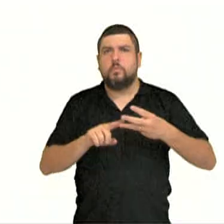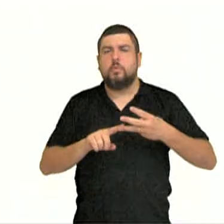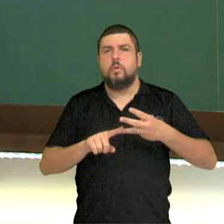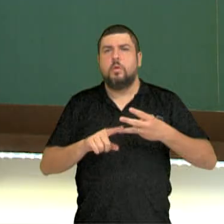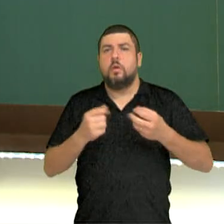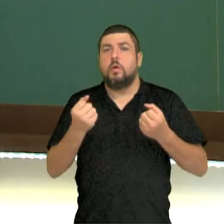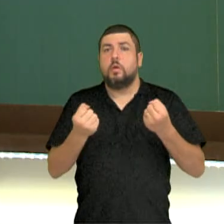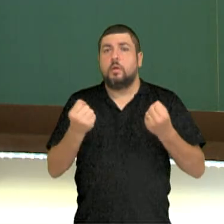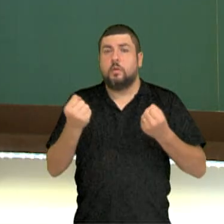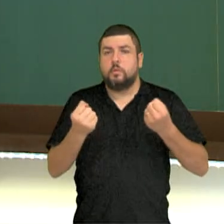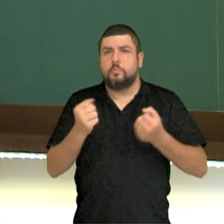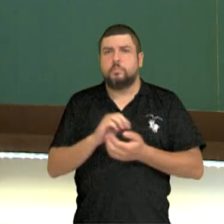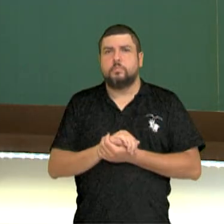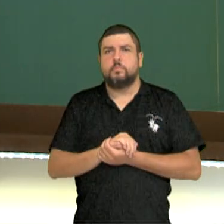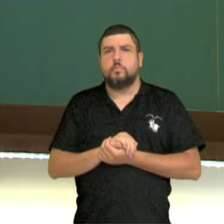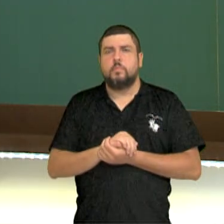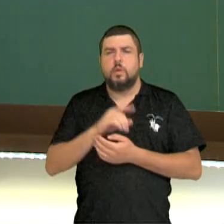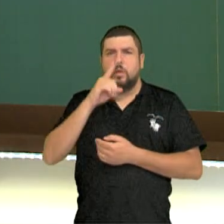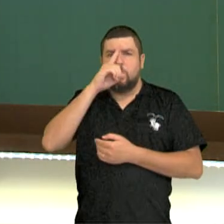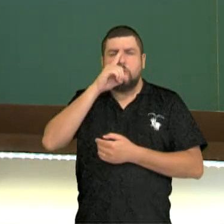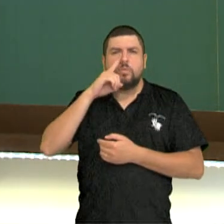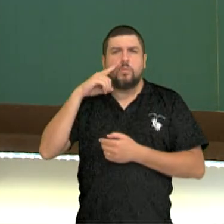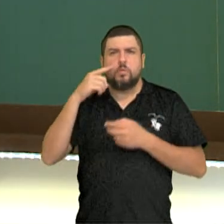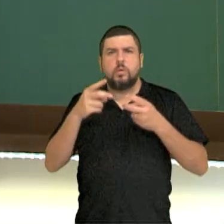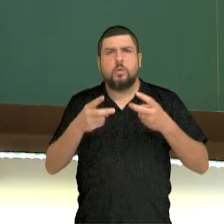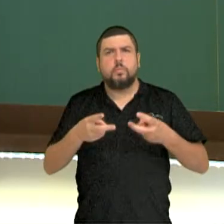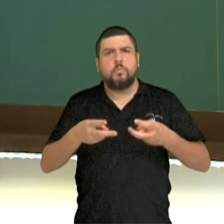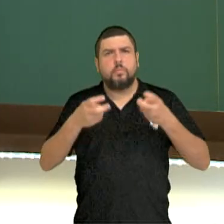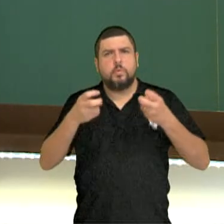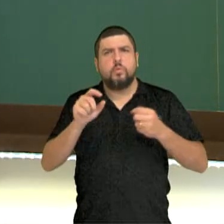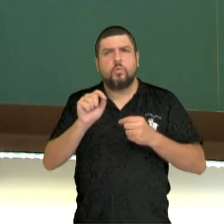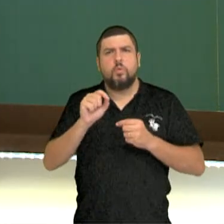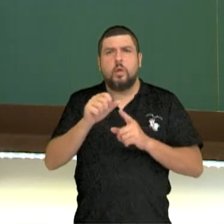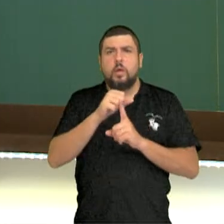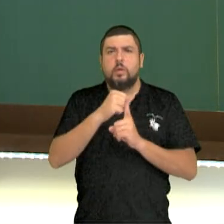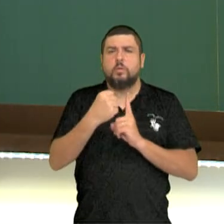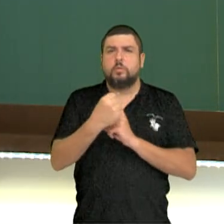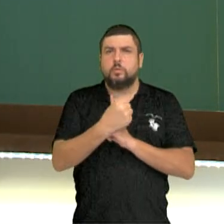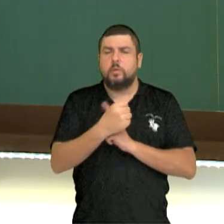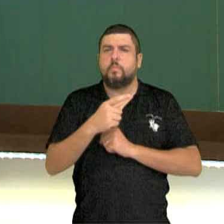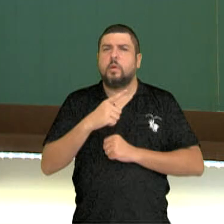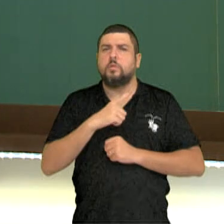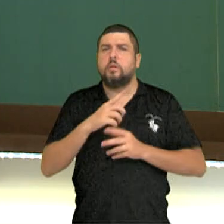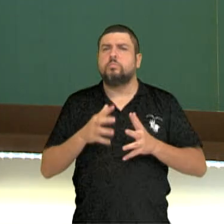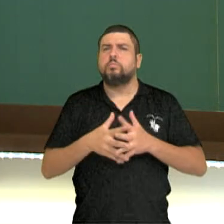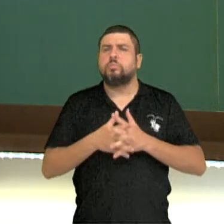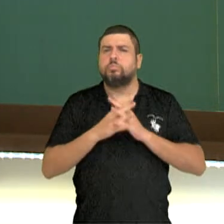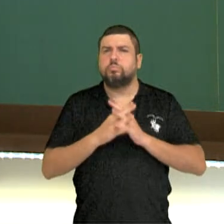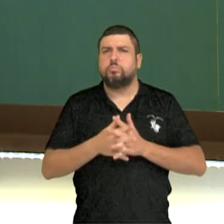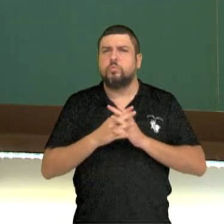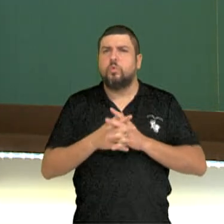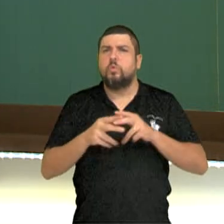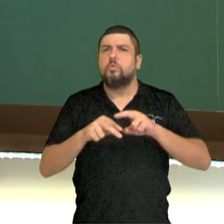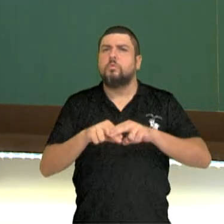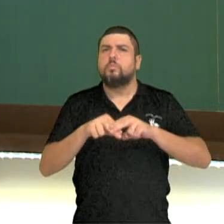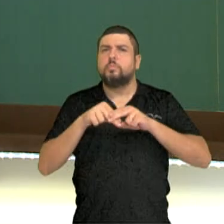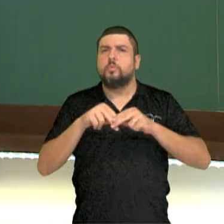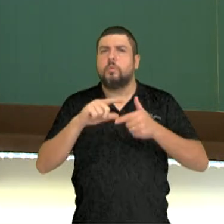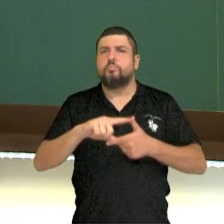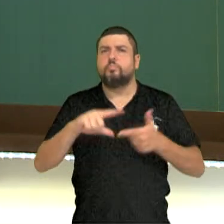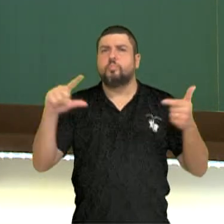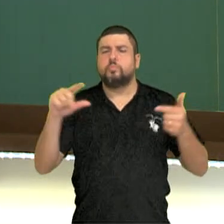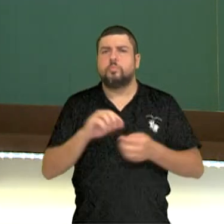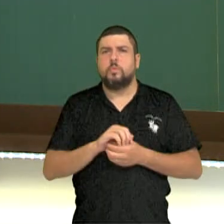outros. Durkheim percebia os entraves da modernização, procurando desvendar os problemas de ordem